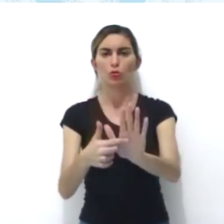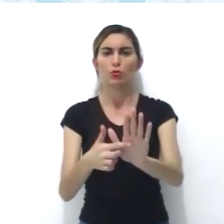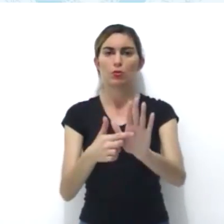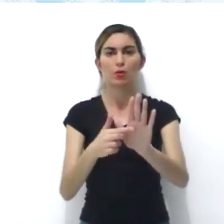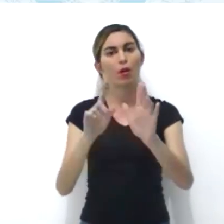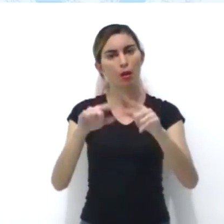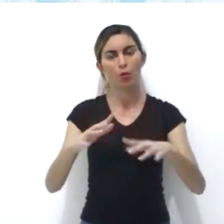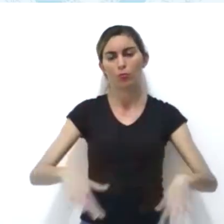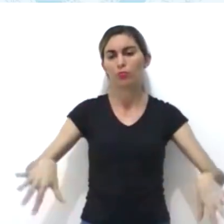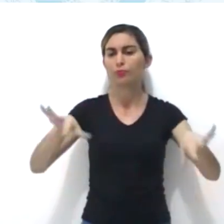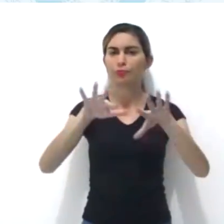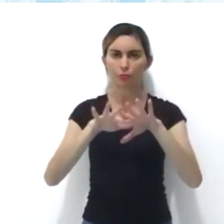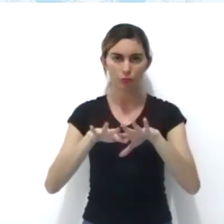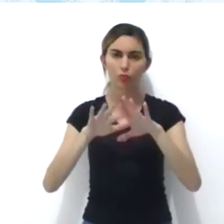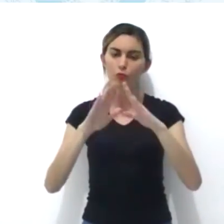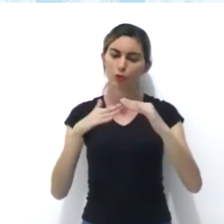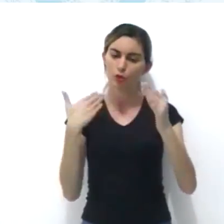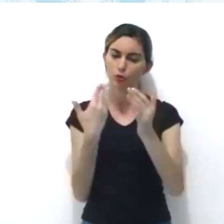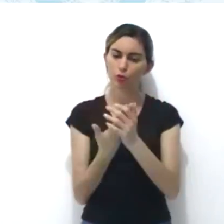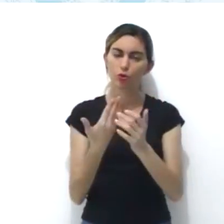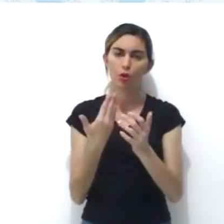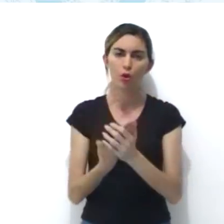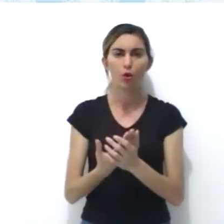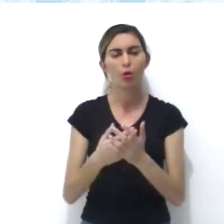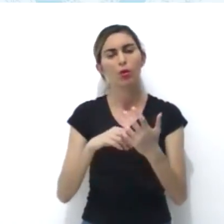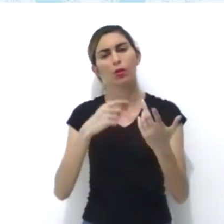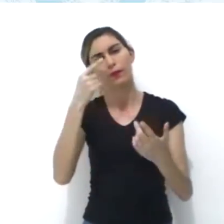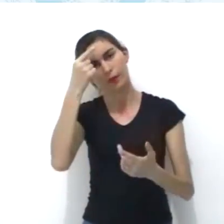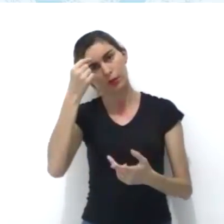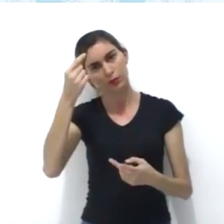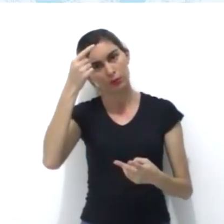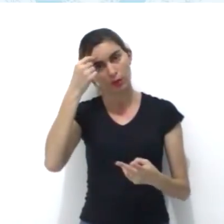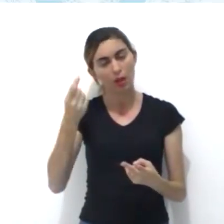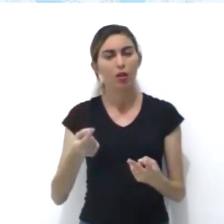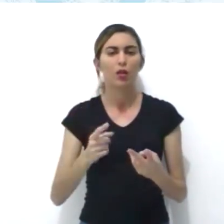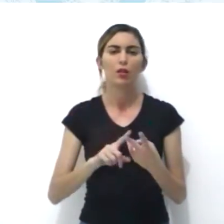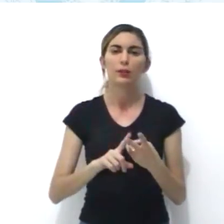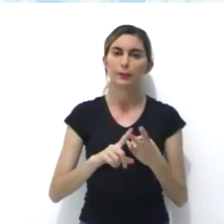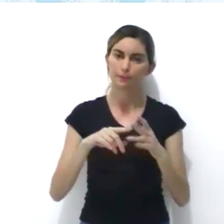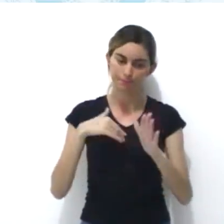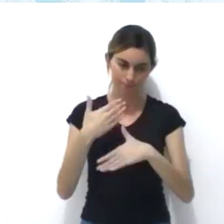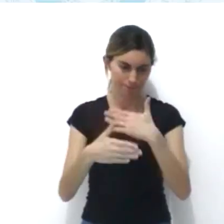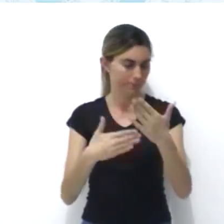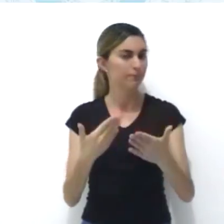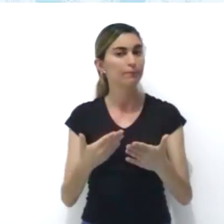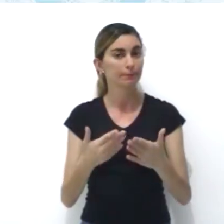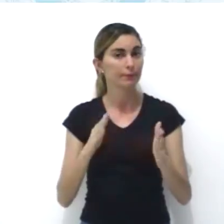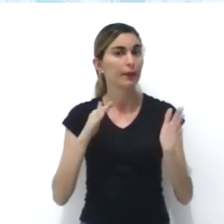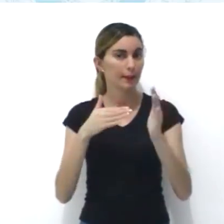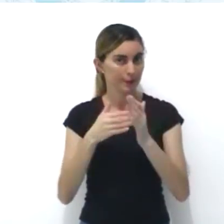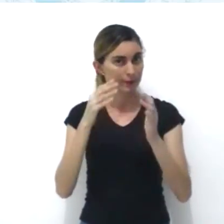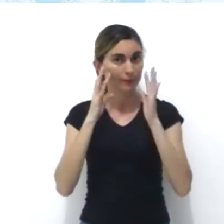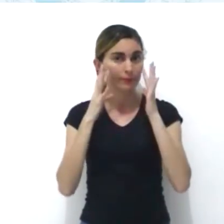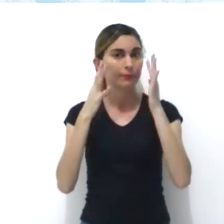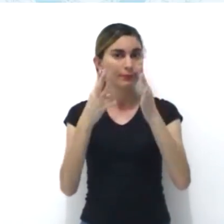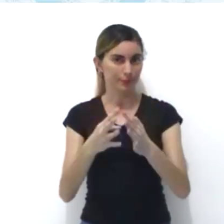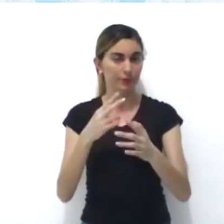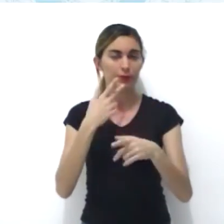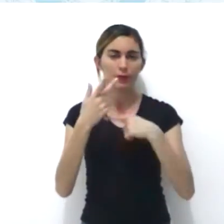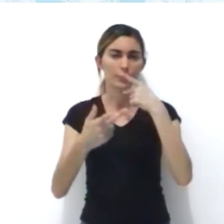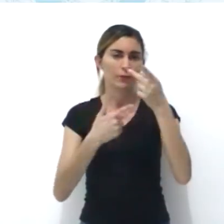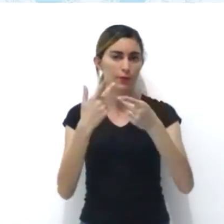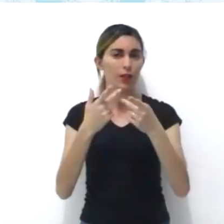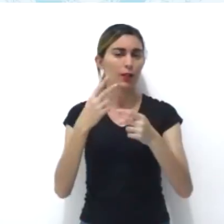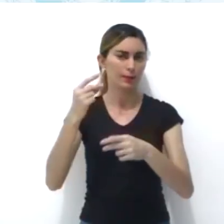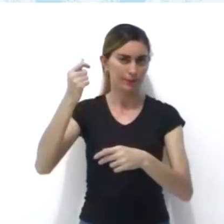estão demonstrando. Isso nos universos escolares, né, universidade. Esse foi o princípio. Atentem que eu